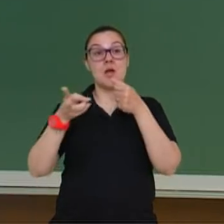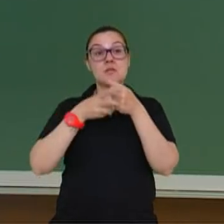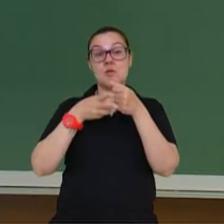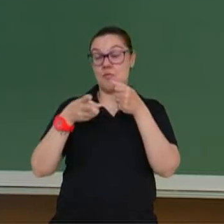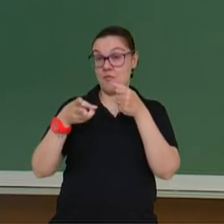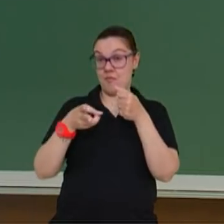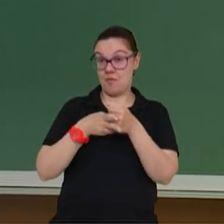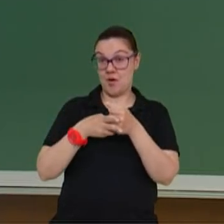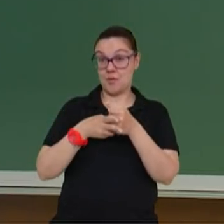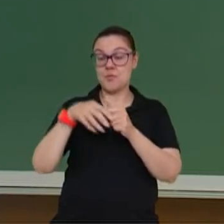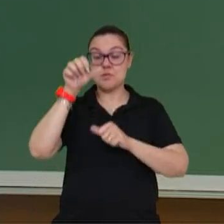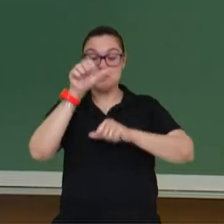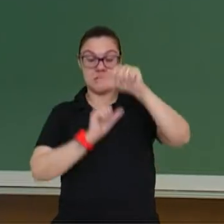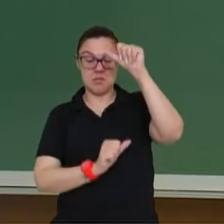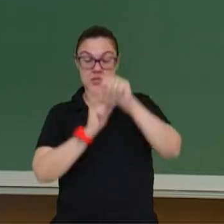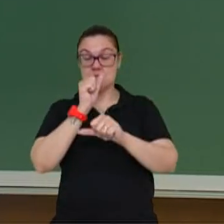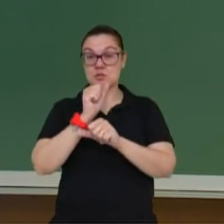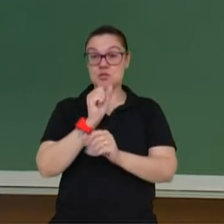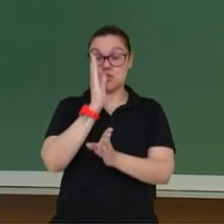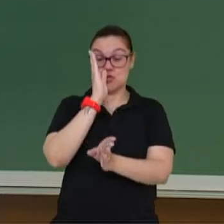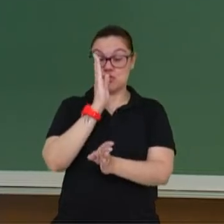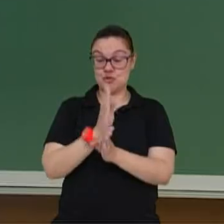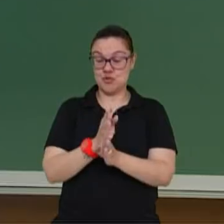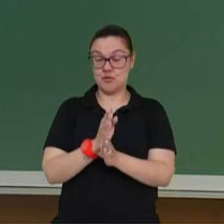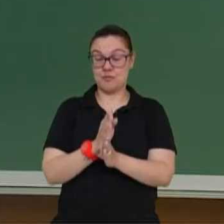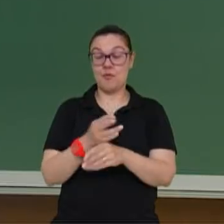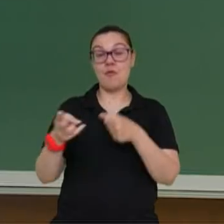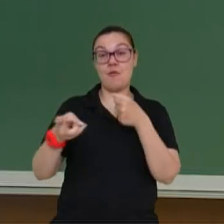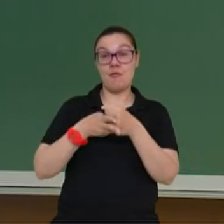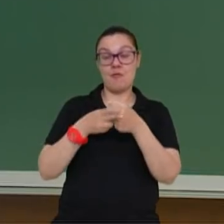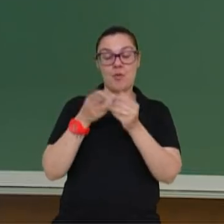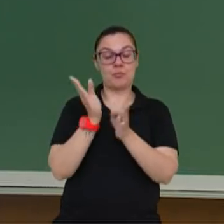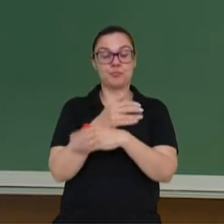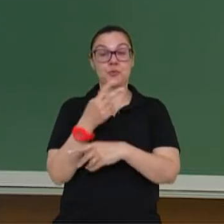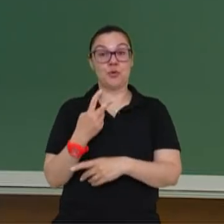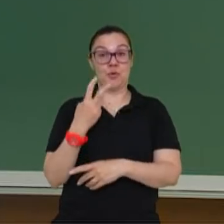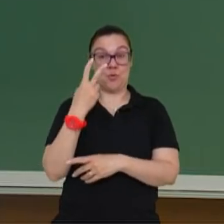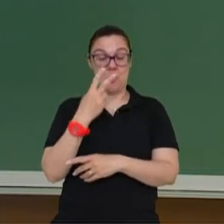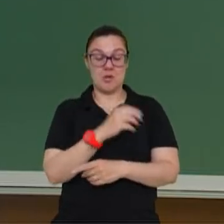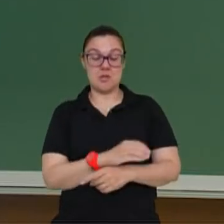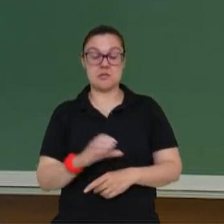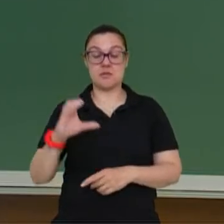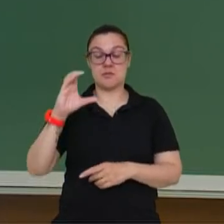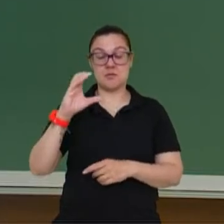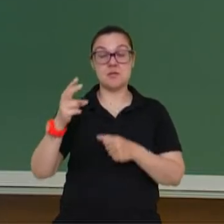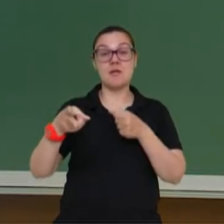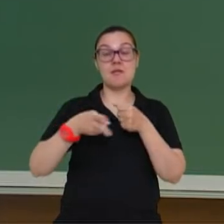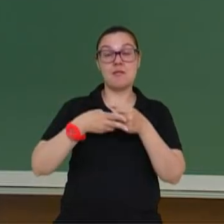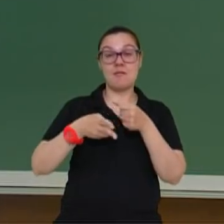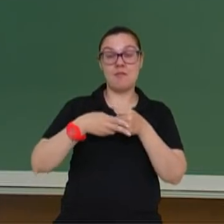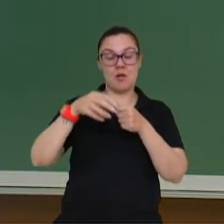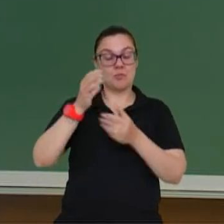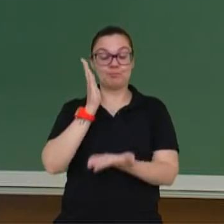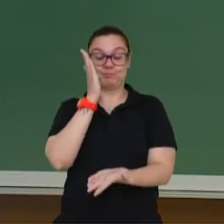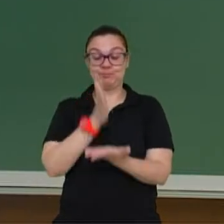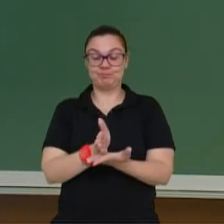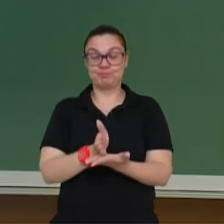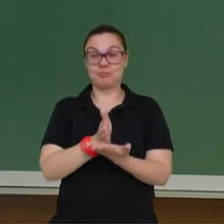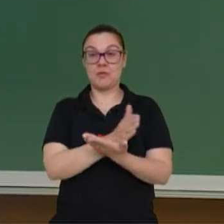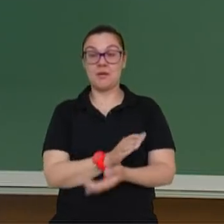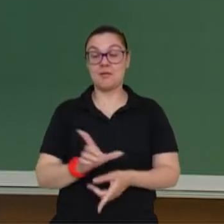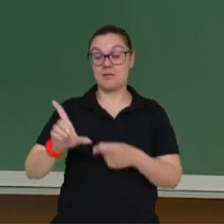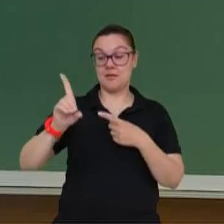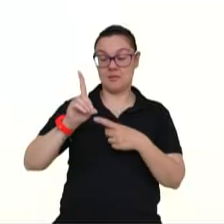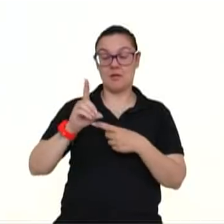transitivos diretos, verbos bitransitivos, letra C, verbos intransitivos,